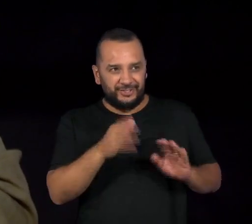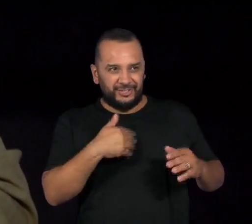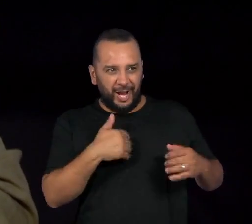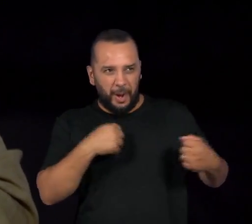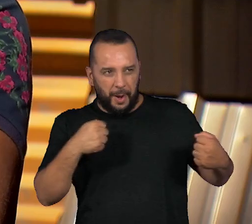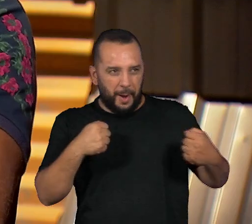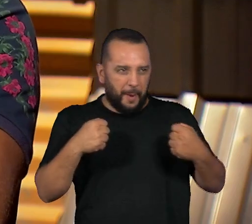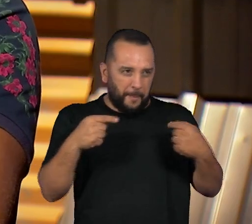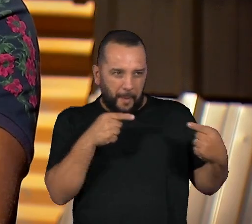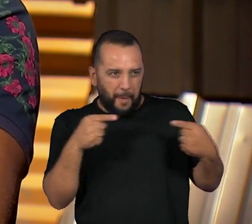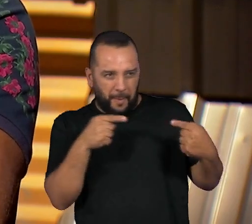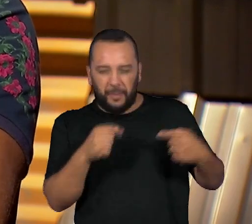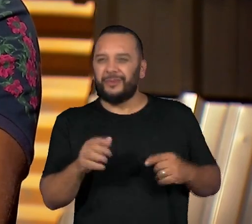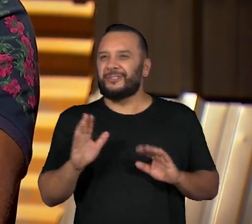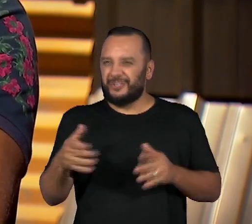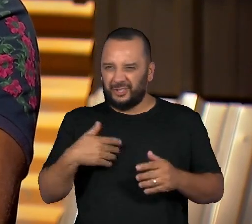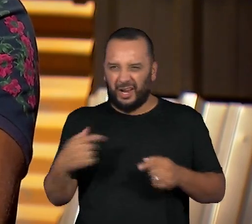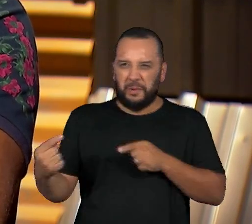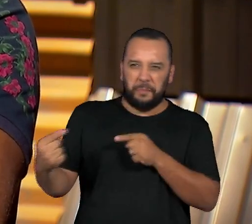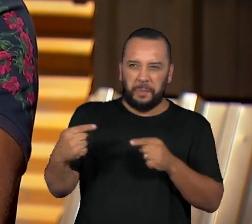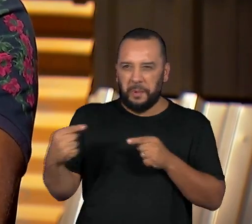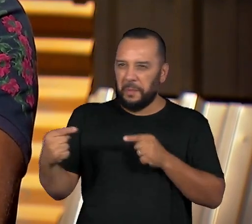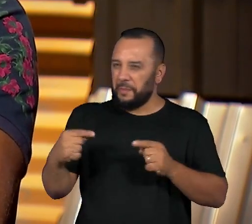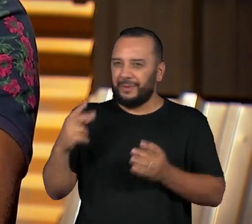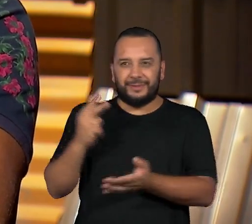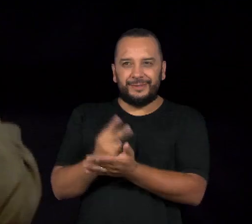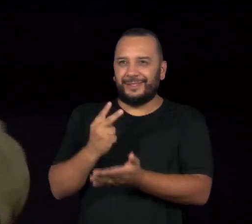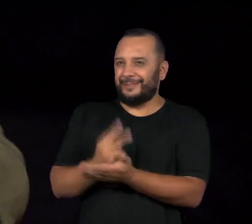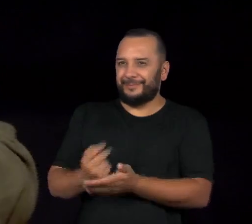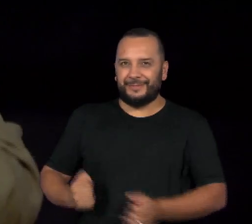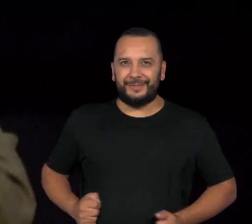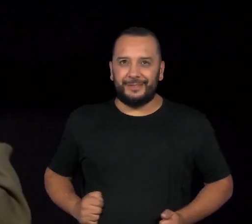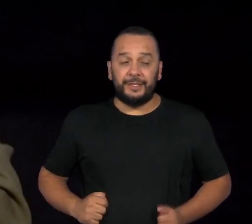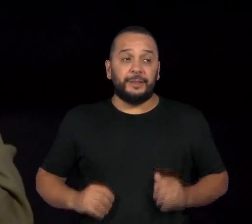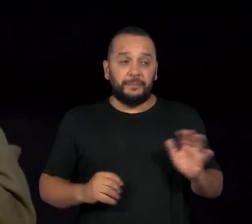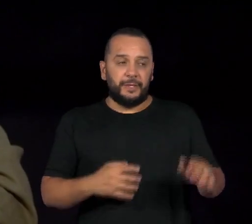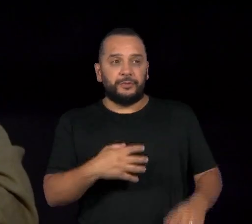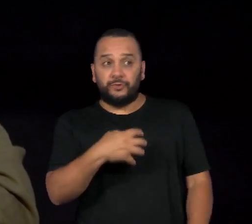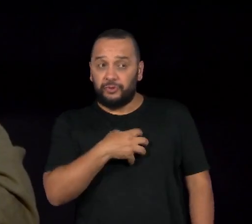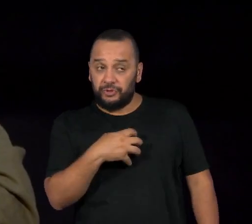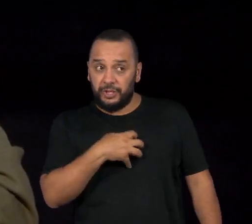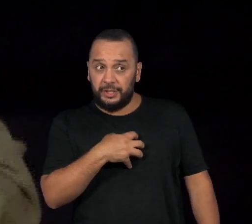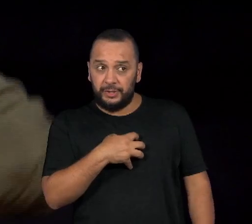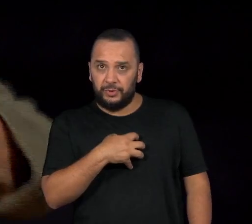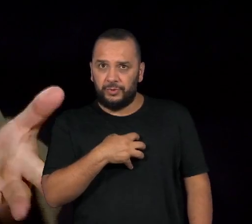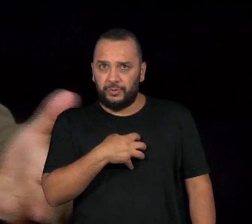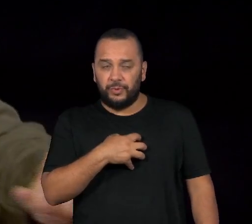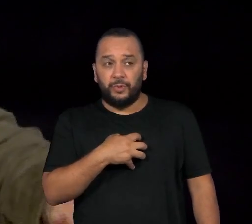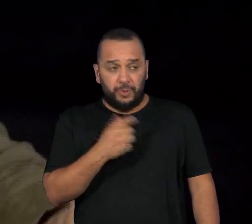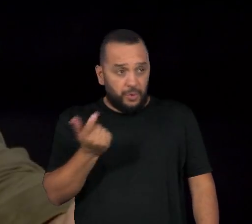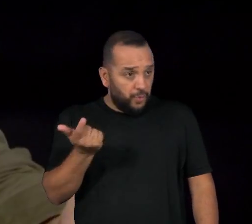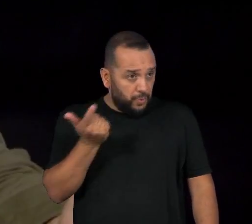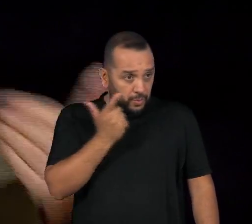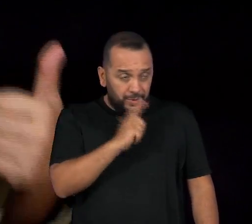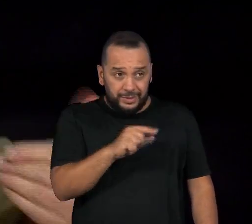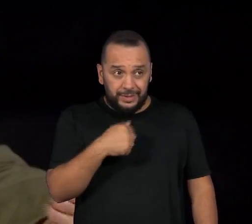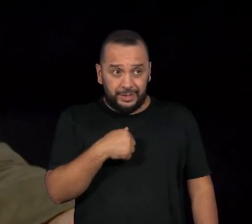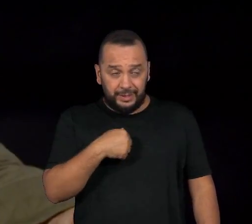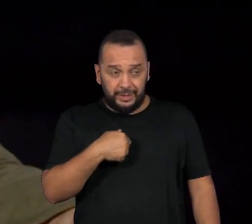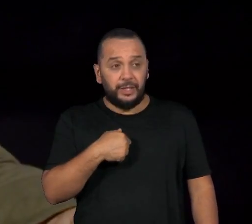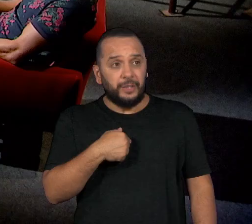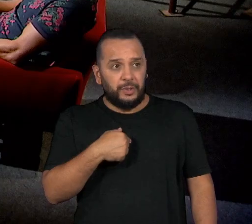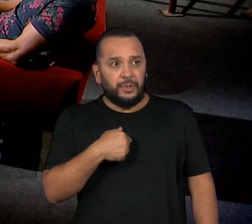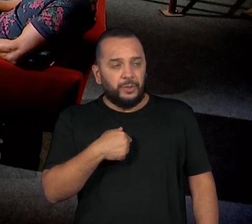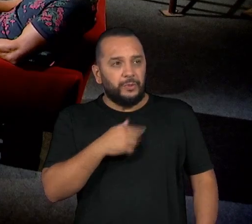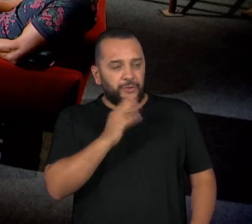frente com ele? Muito. Sempre bati de frente, sempre. Mas de um jeito assim que conseguiu dizer e ele